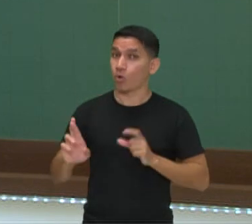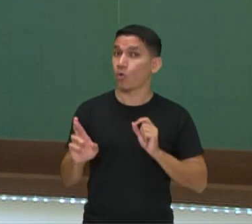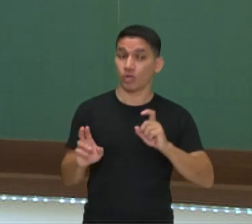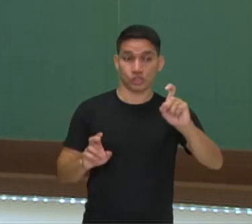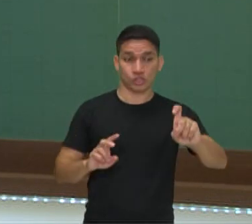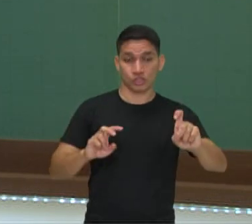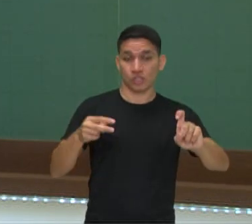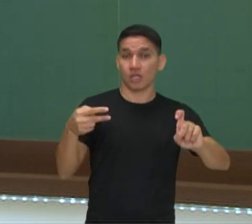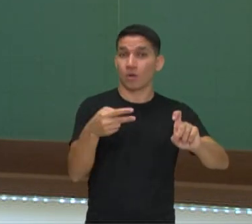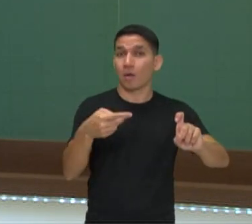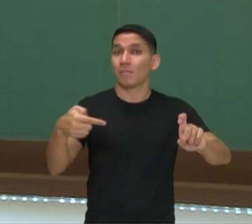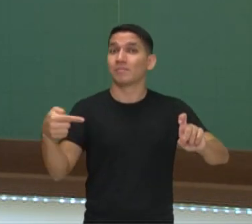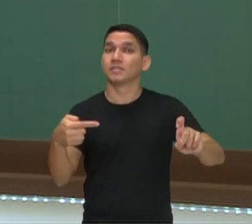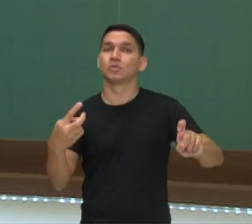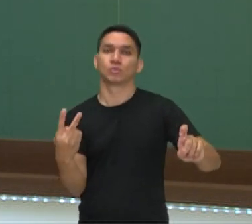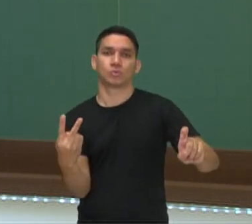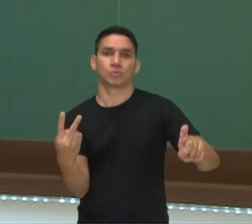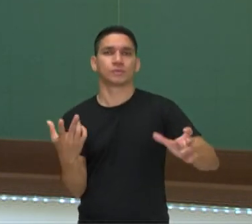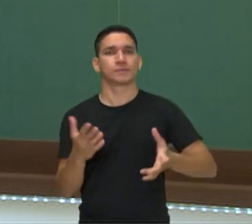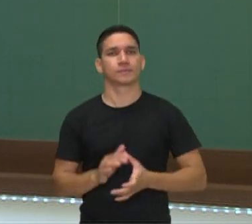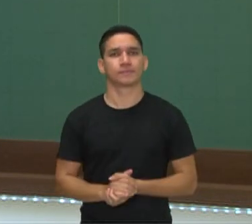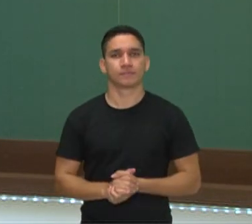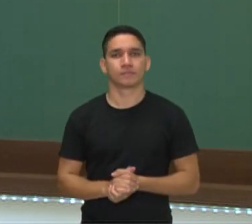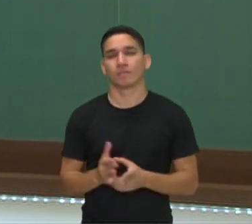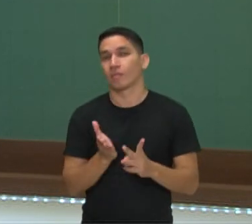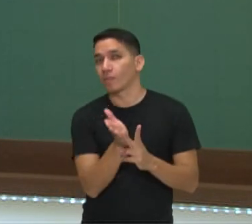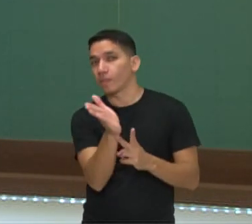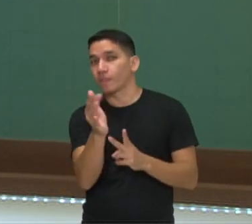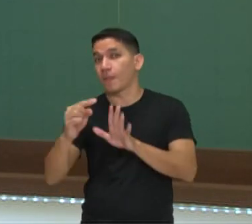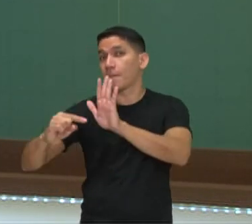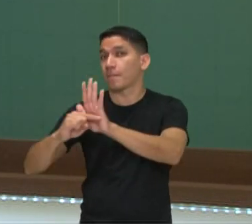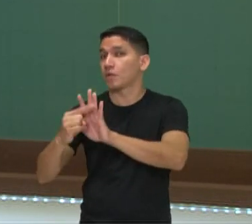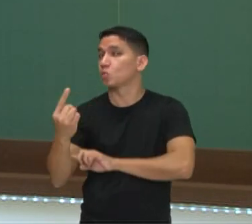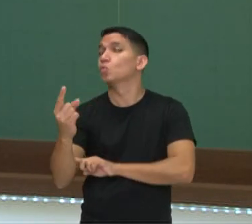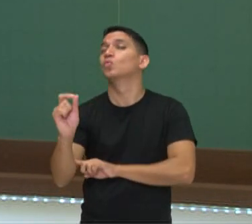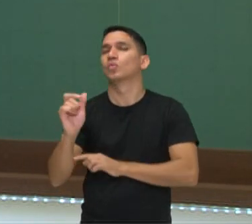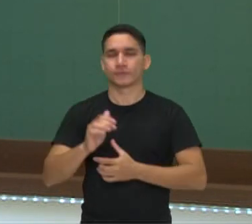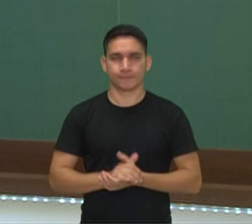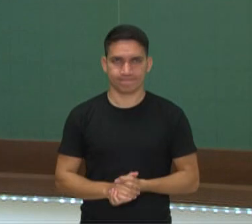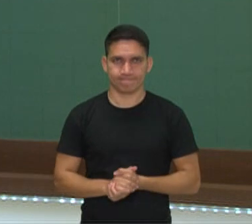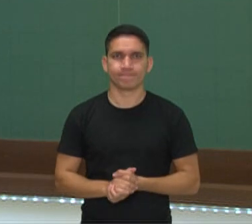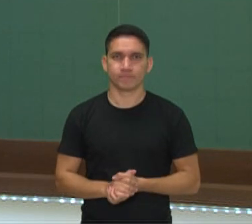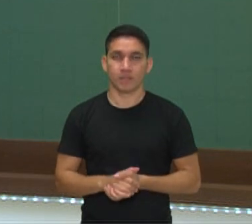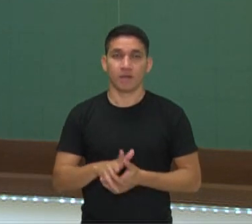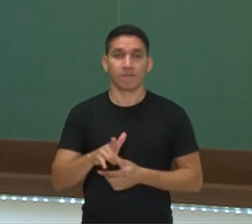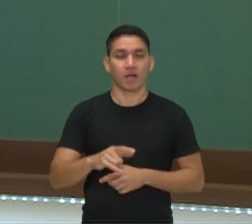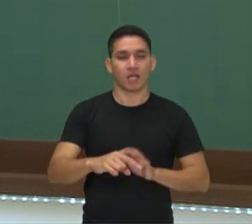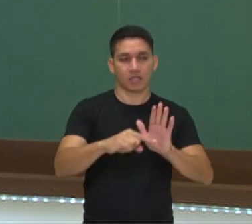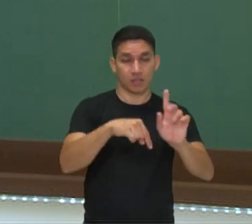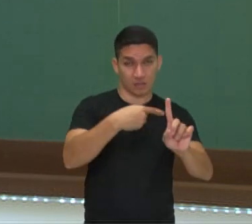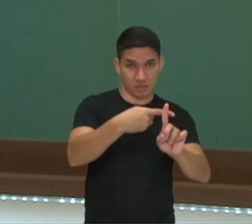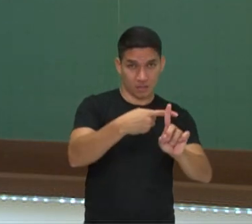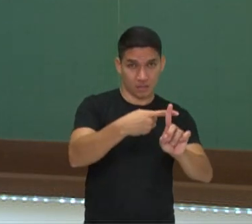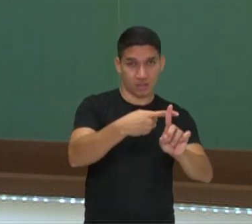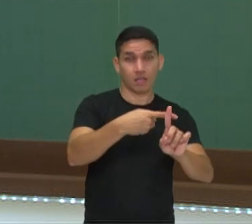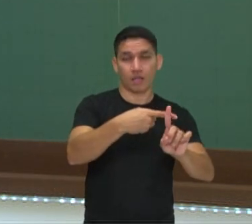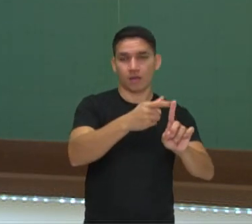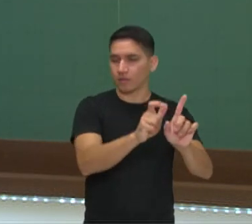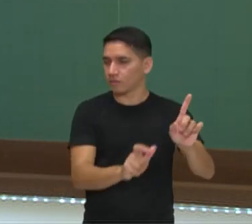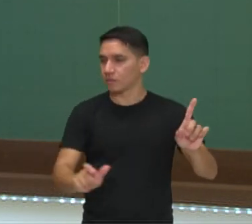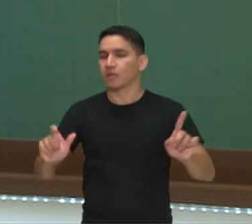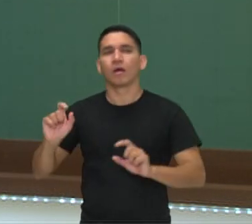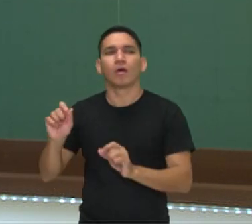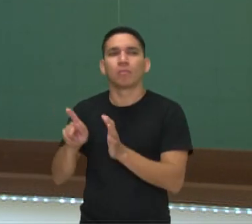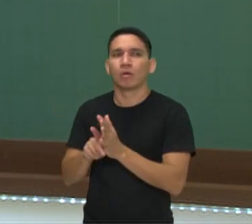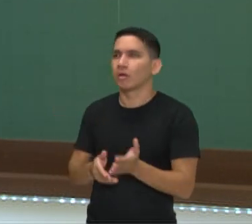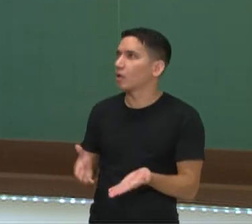nós encontramos, x igual a menos 2. E quando é igual a menos 1, passo subtraindo, x igual a menos 4. Eu